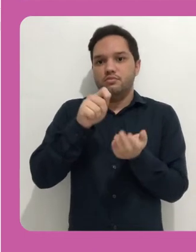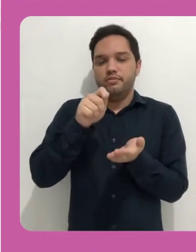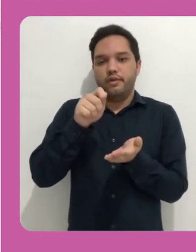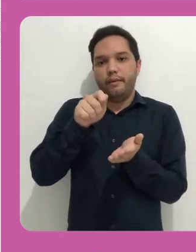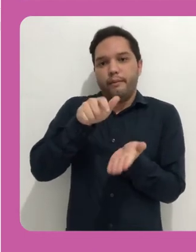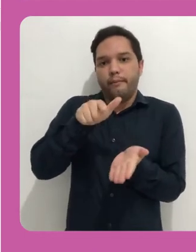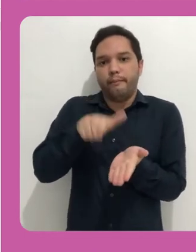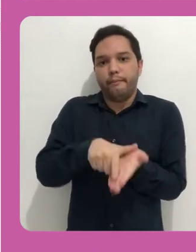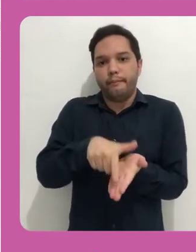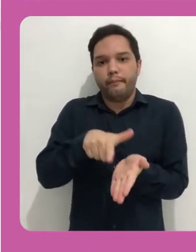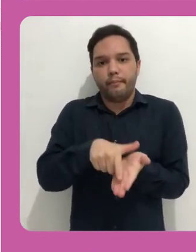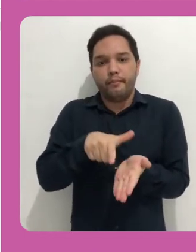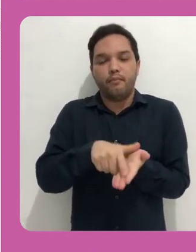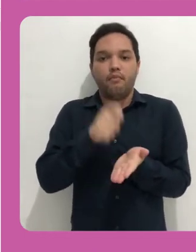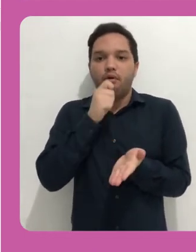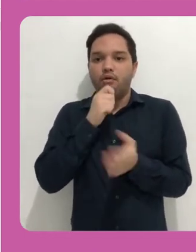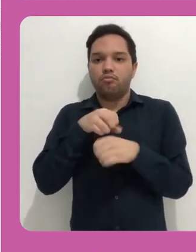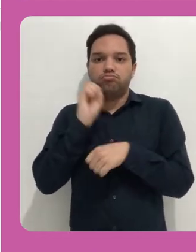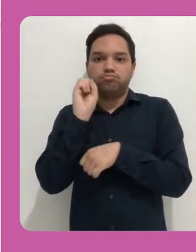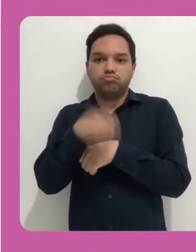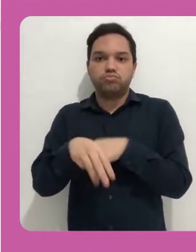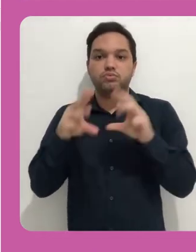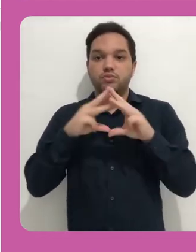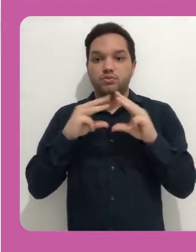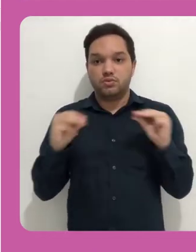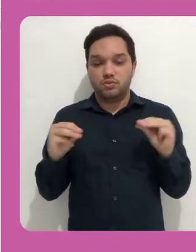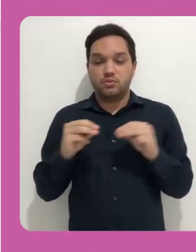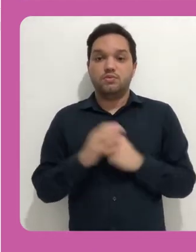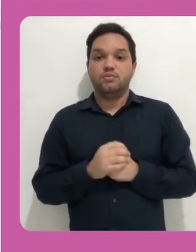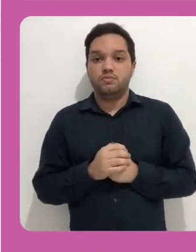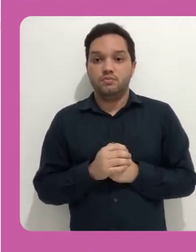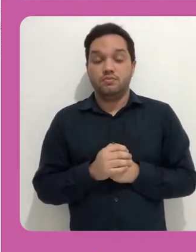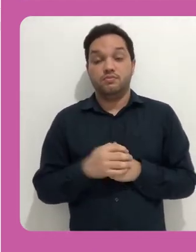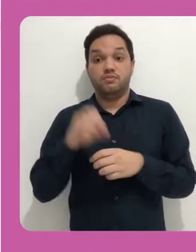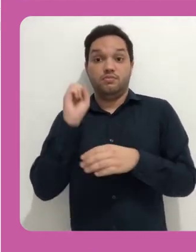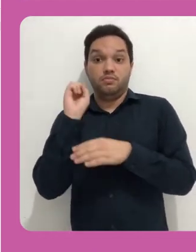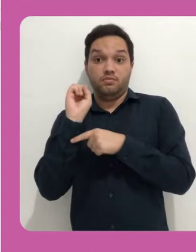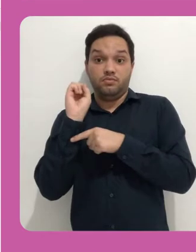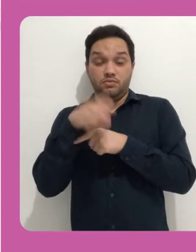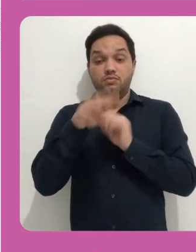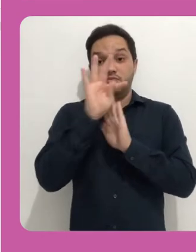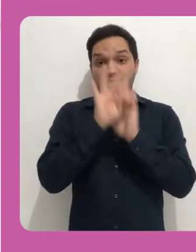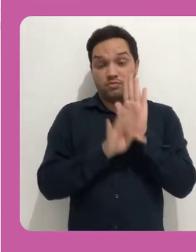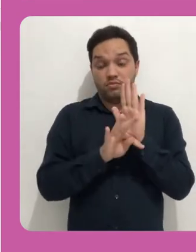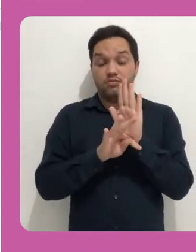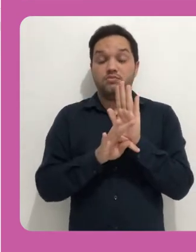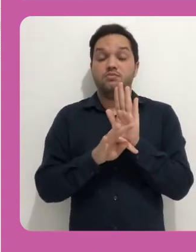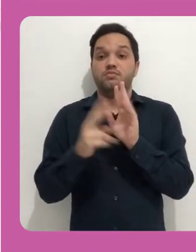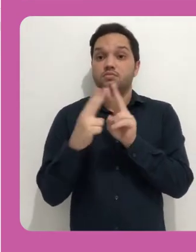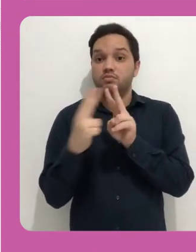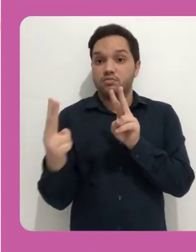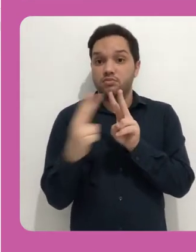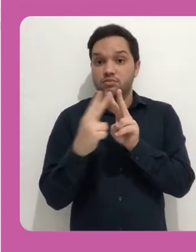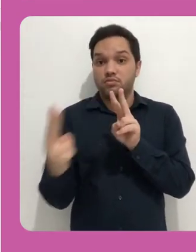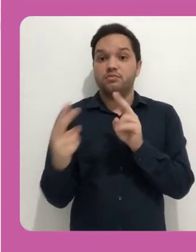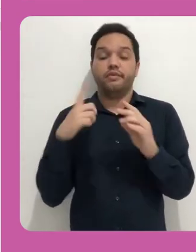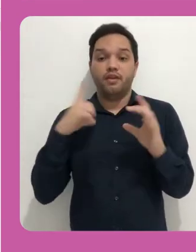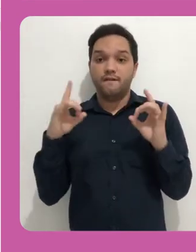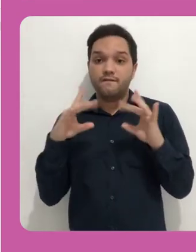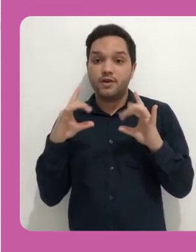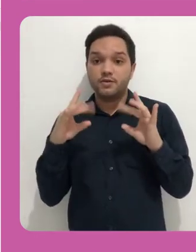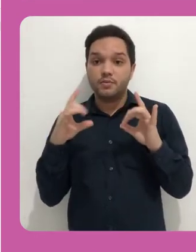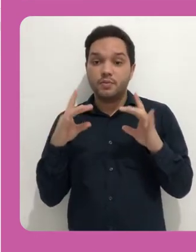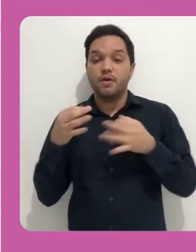fazendo feedback com comentários, né, online, ou o envio de um arquivo de feedback. O envio de